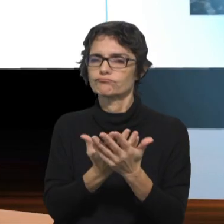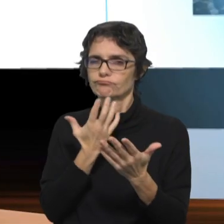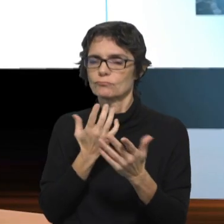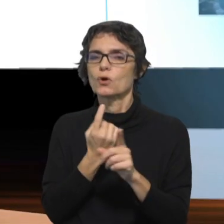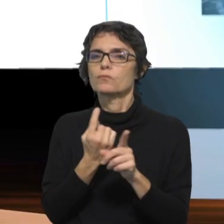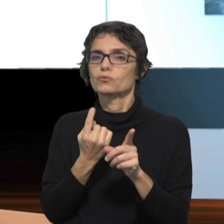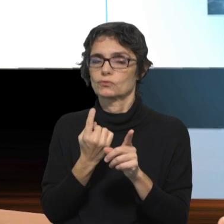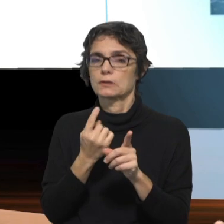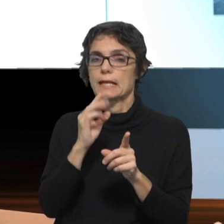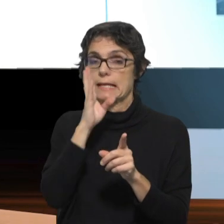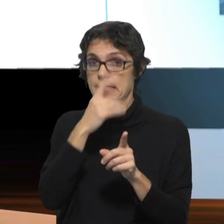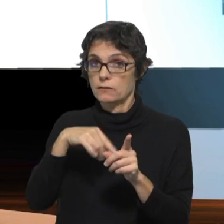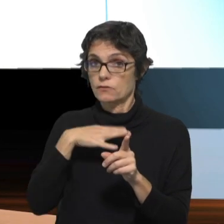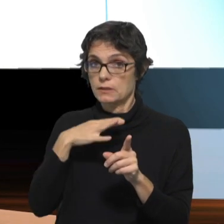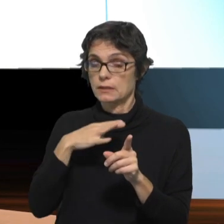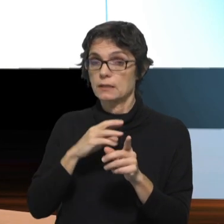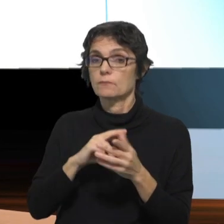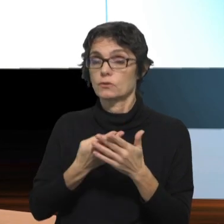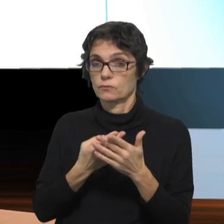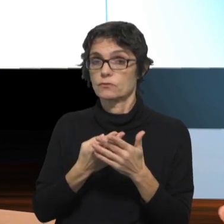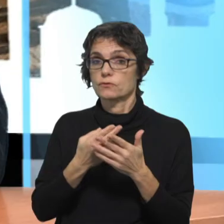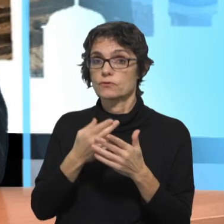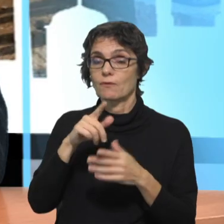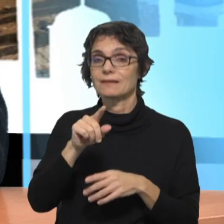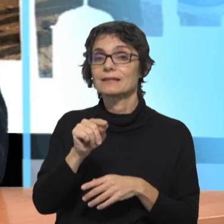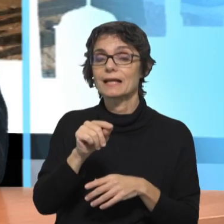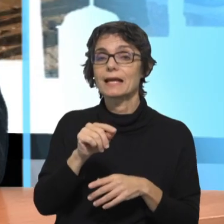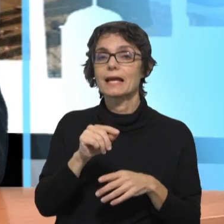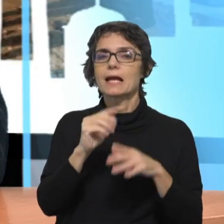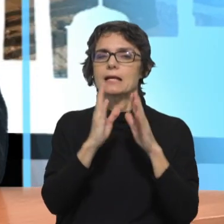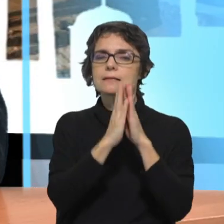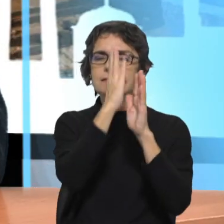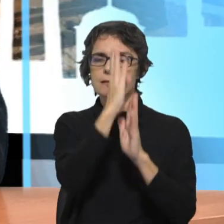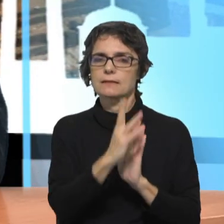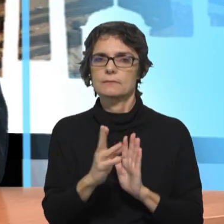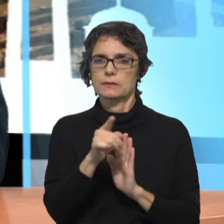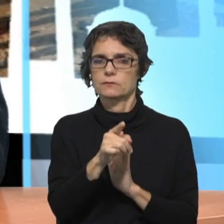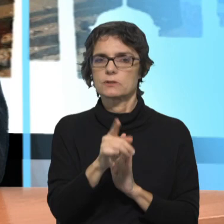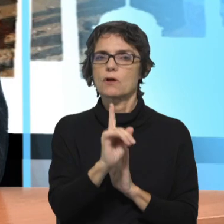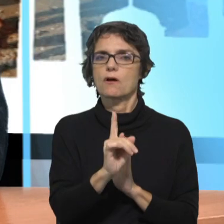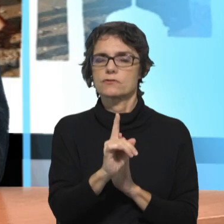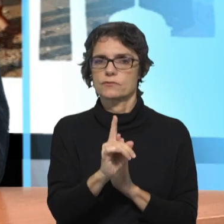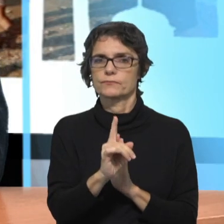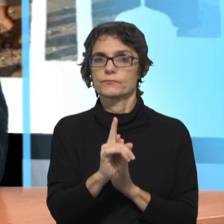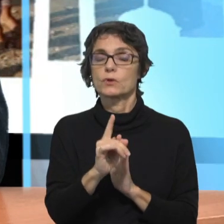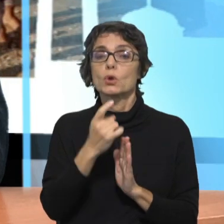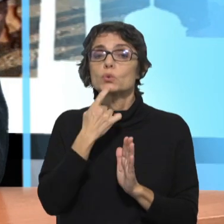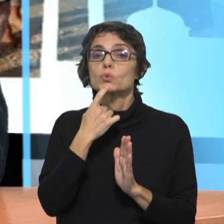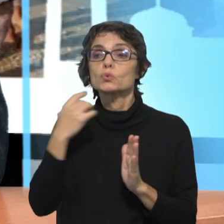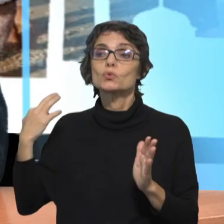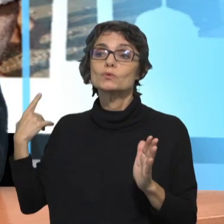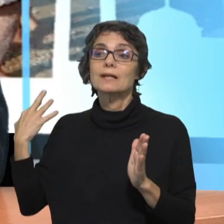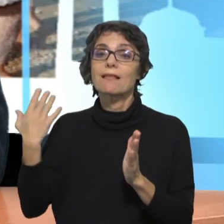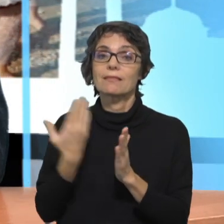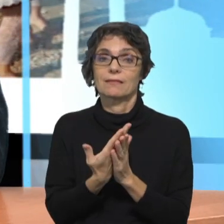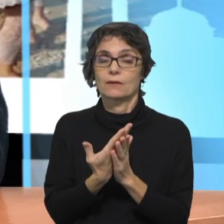sua tradução para latim vai ser sacramentum. Vai ser o sacramento. Significa que aquilo que era invisível